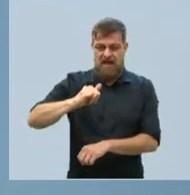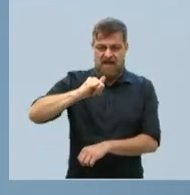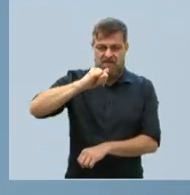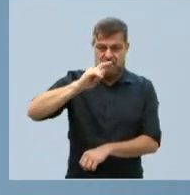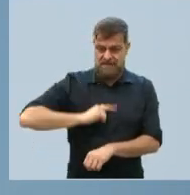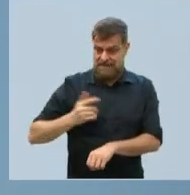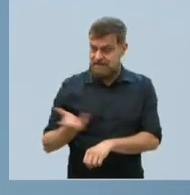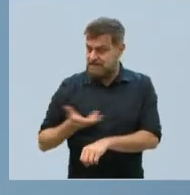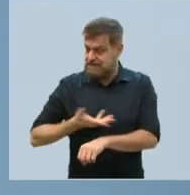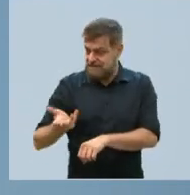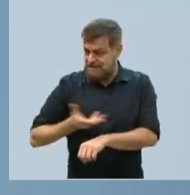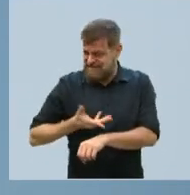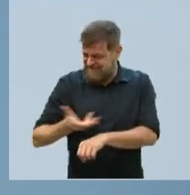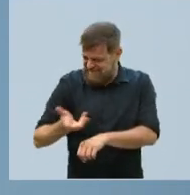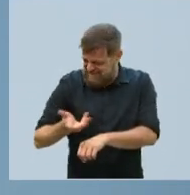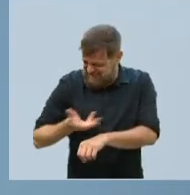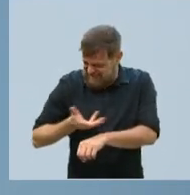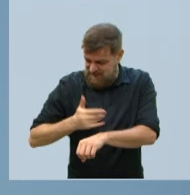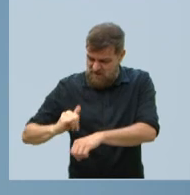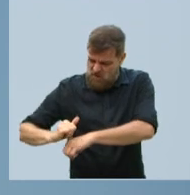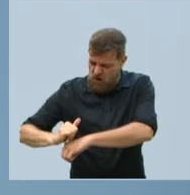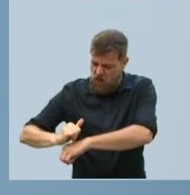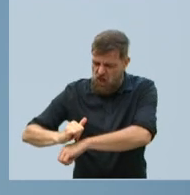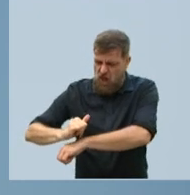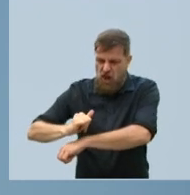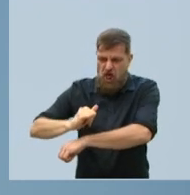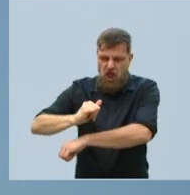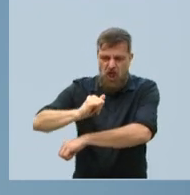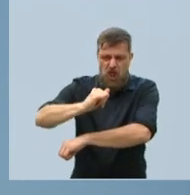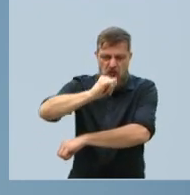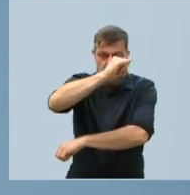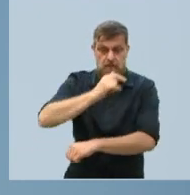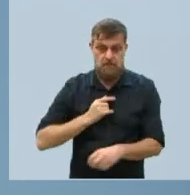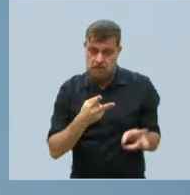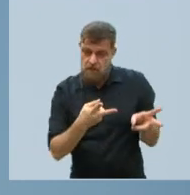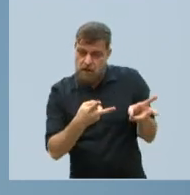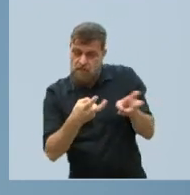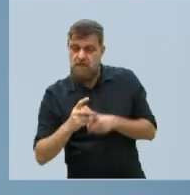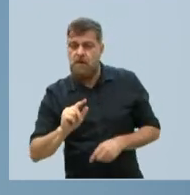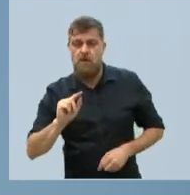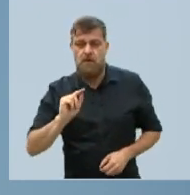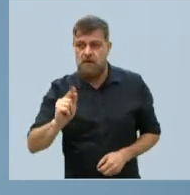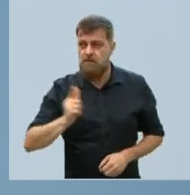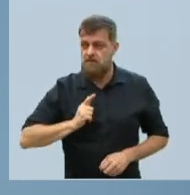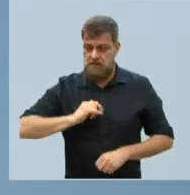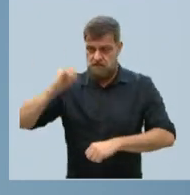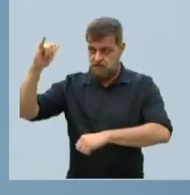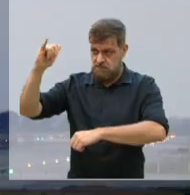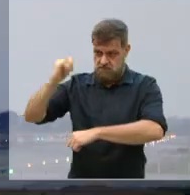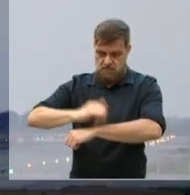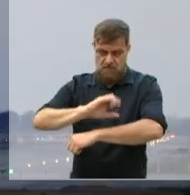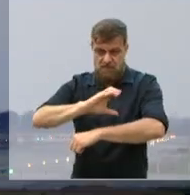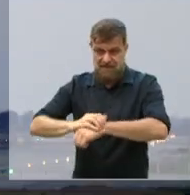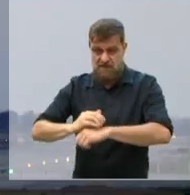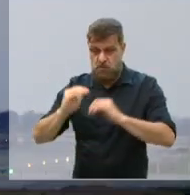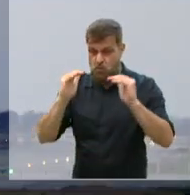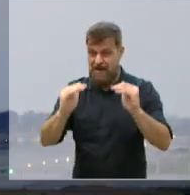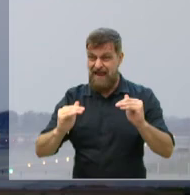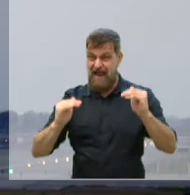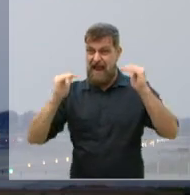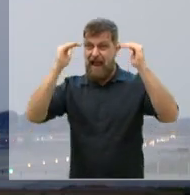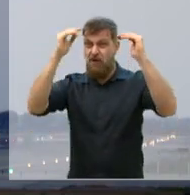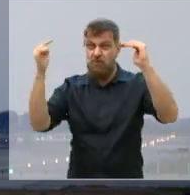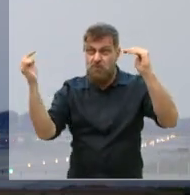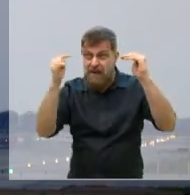velocidade pré-definida. E se você perceber, por exemplo, quando eu tenho aeroportos em regiões muito altas, onde